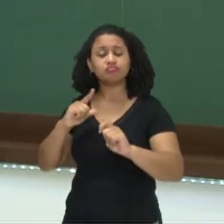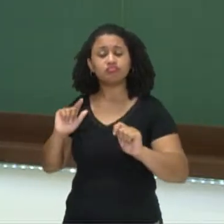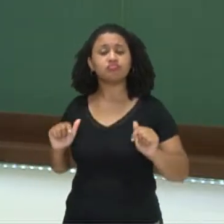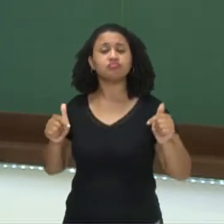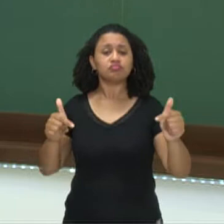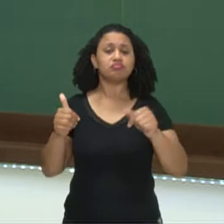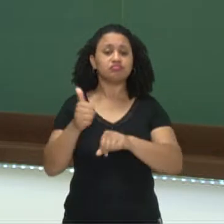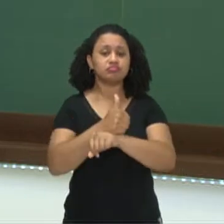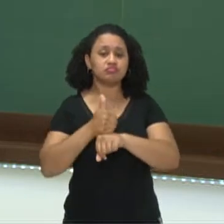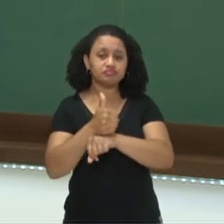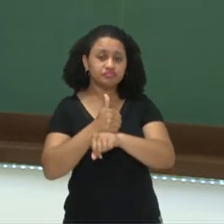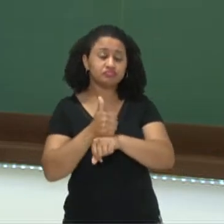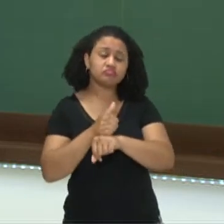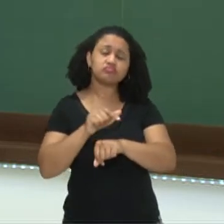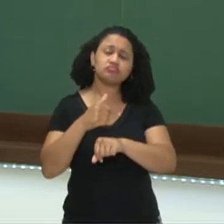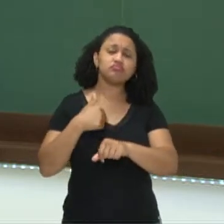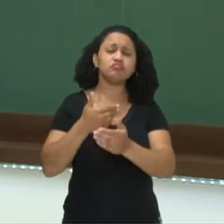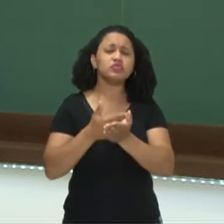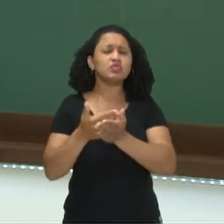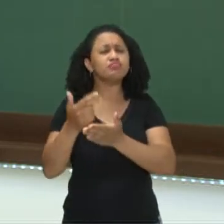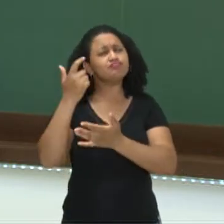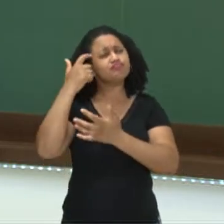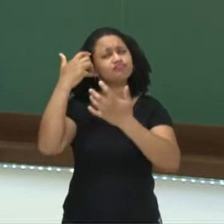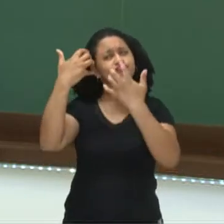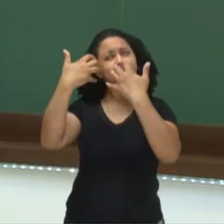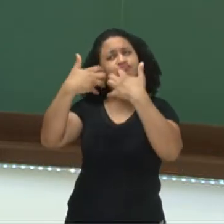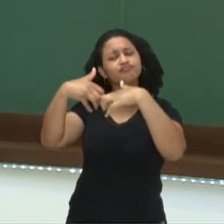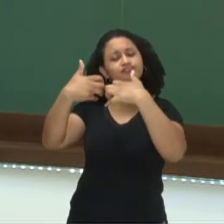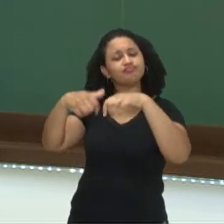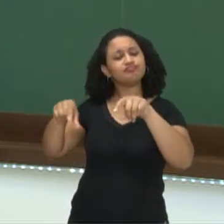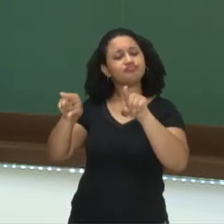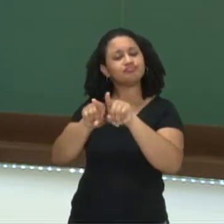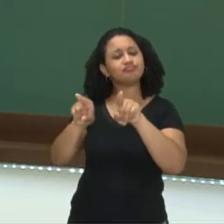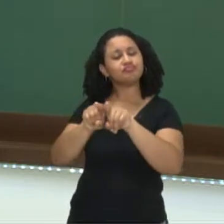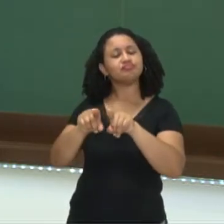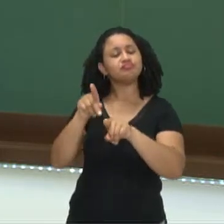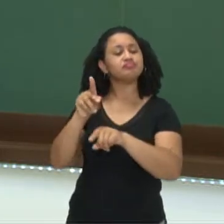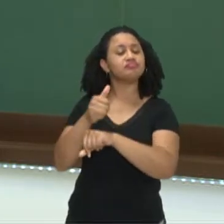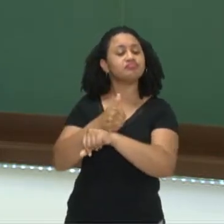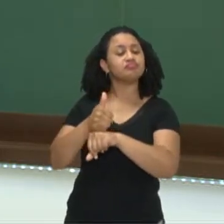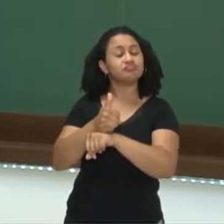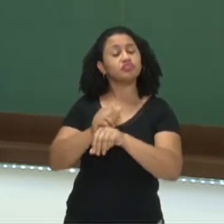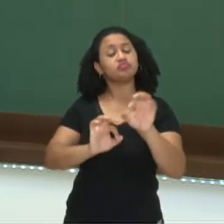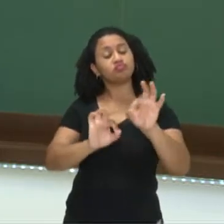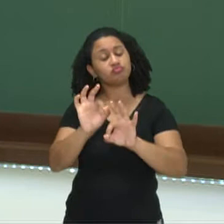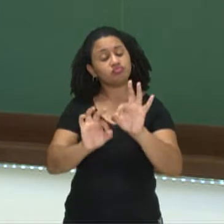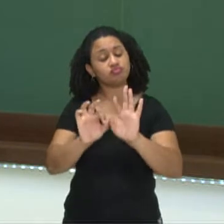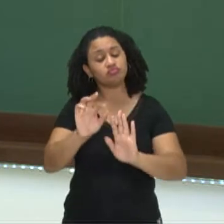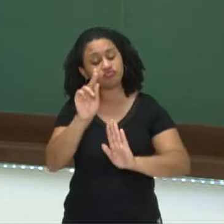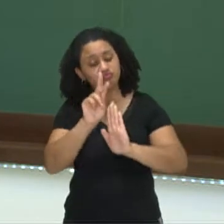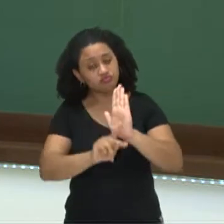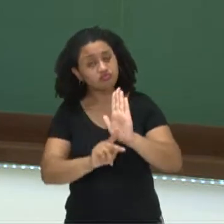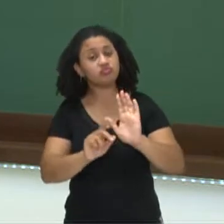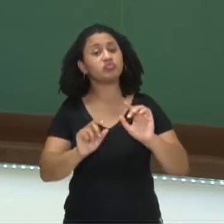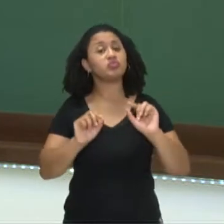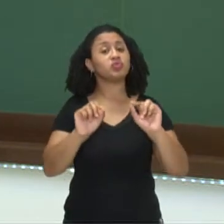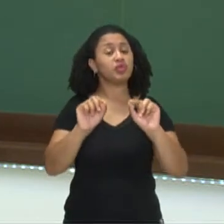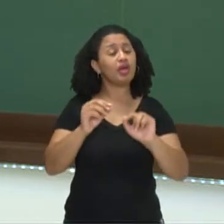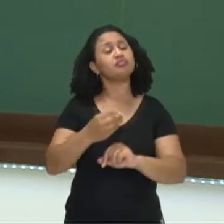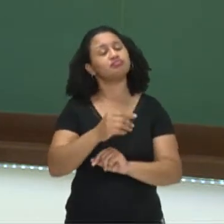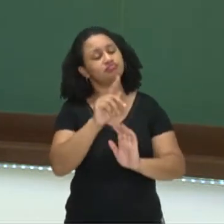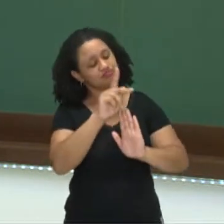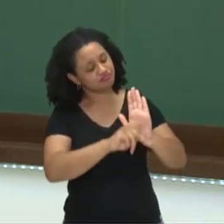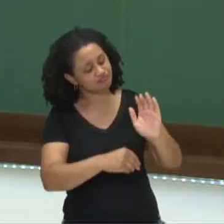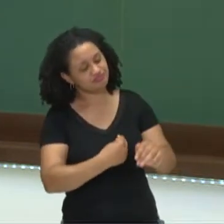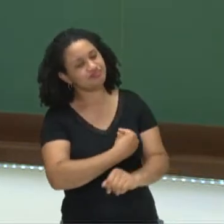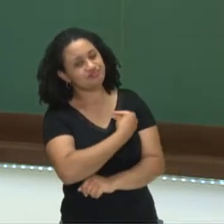atuação profissional para você começar a pensar também na atuação profissional, na montagem do seu projeto de